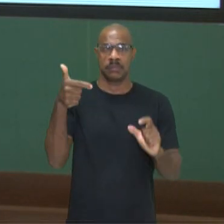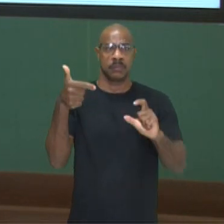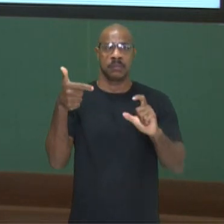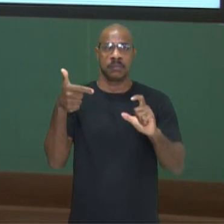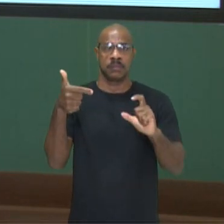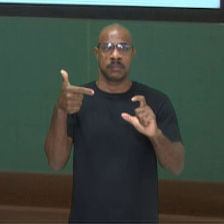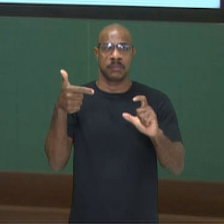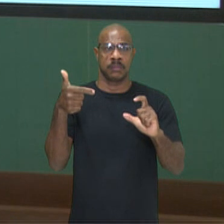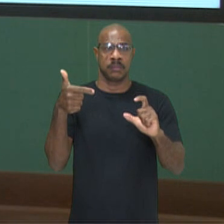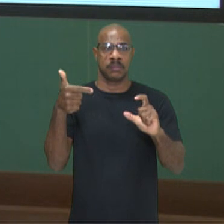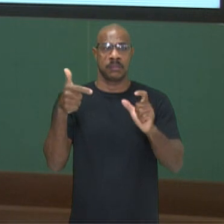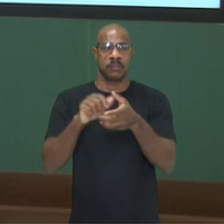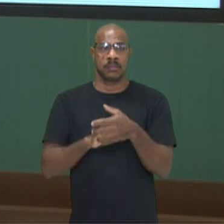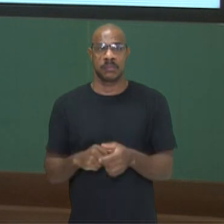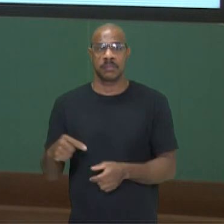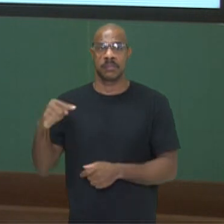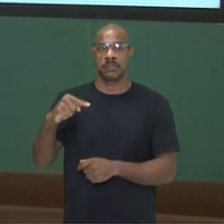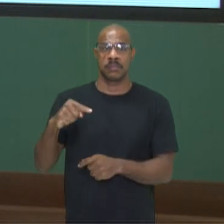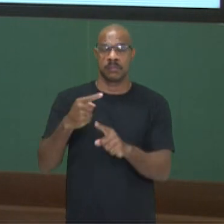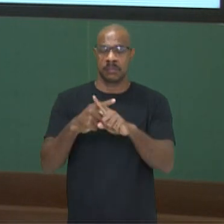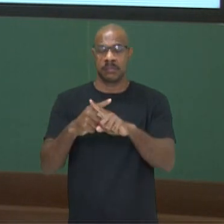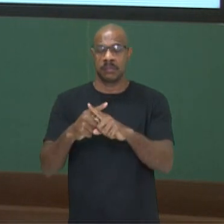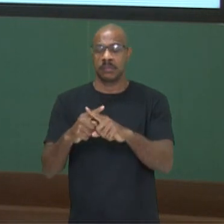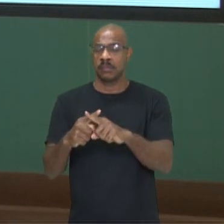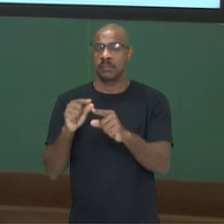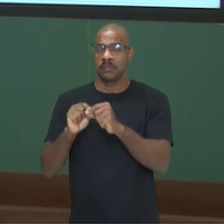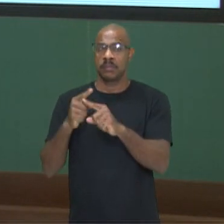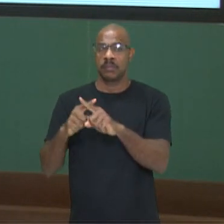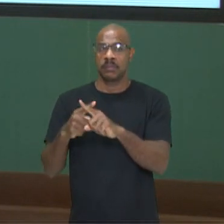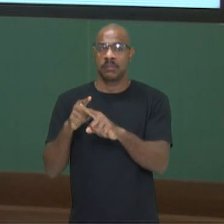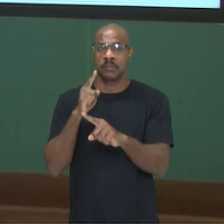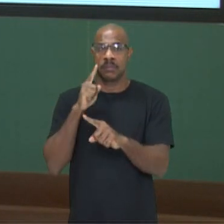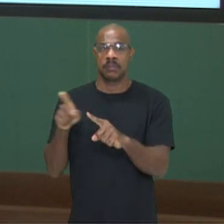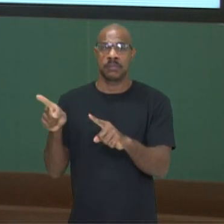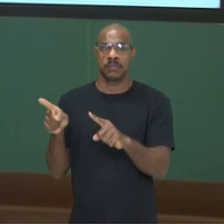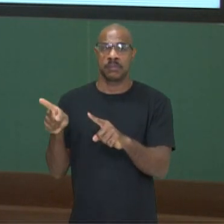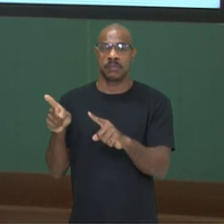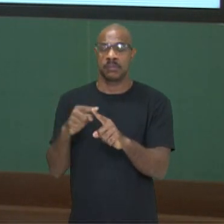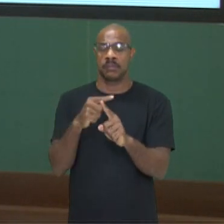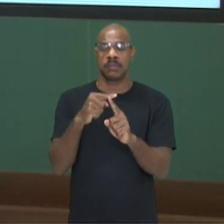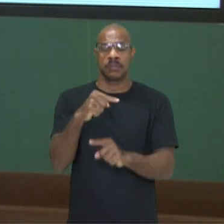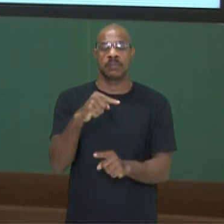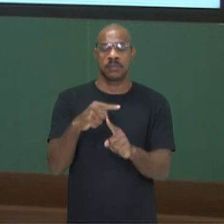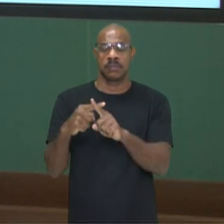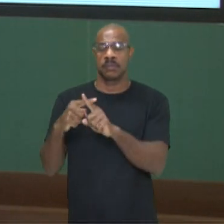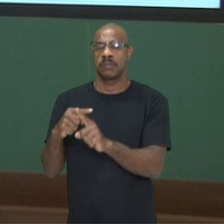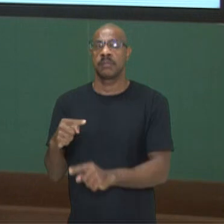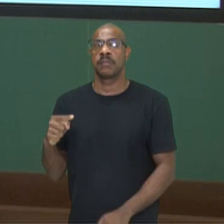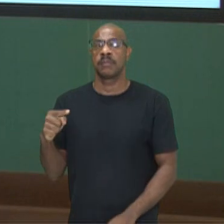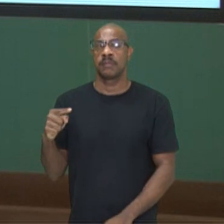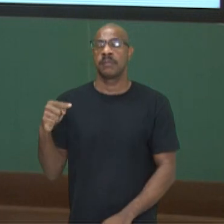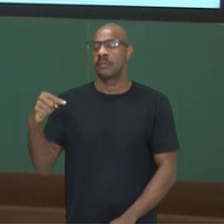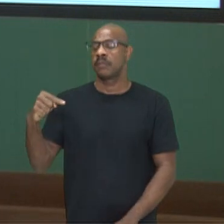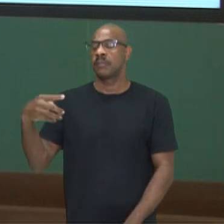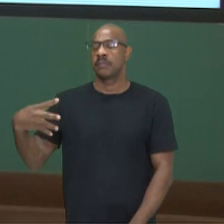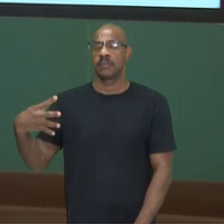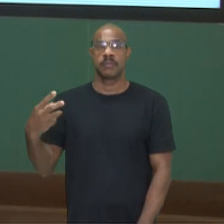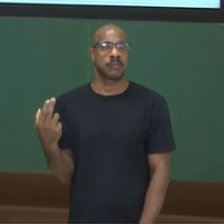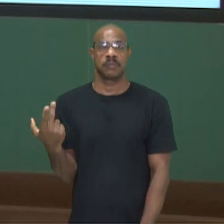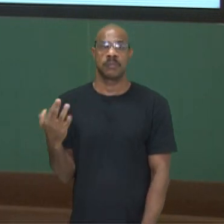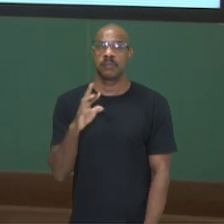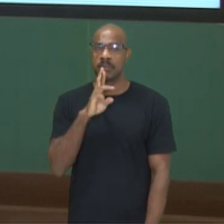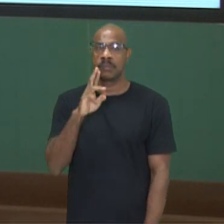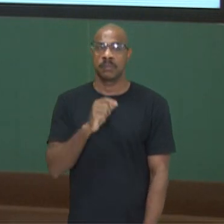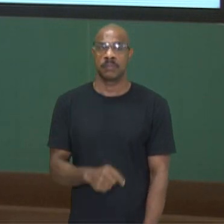quadrado, quando você faz a multiplicação, menos 4 vezes menos 4, também dá o mesmo